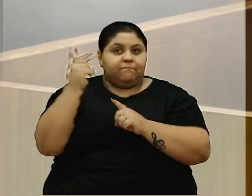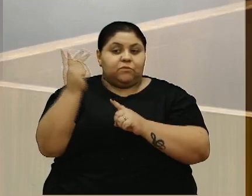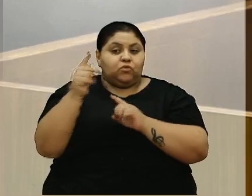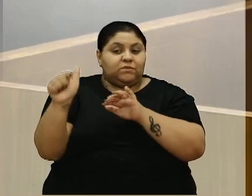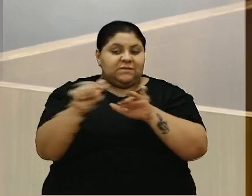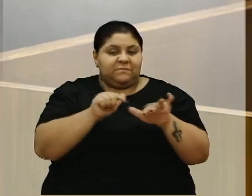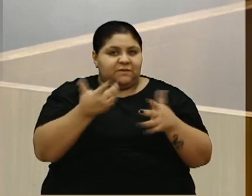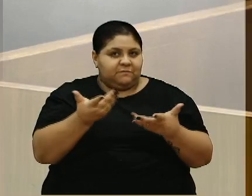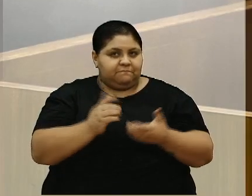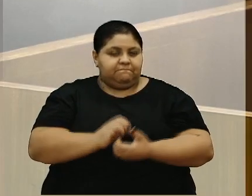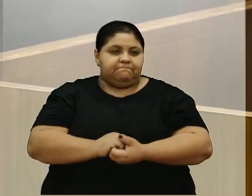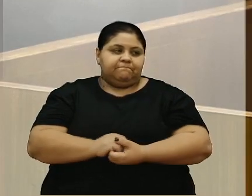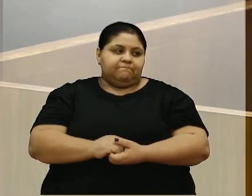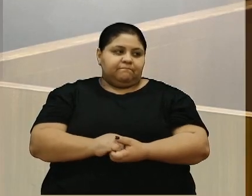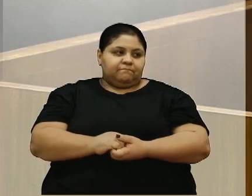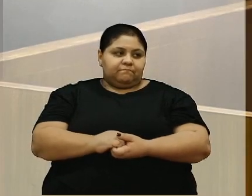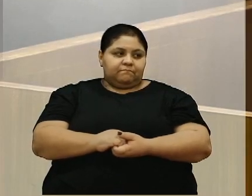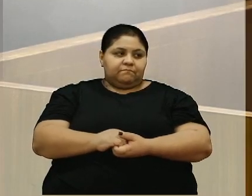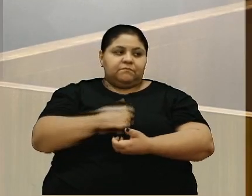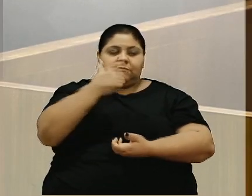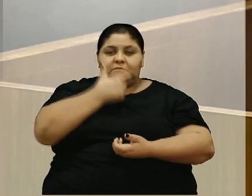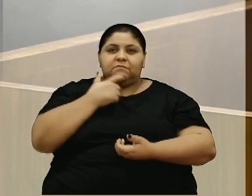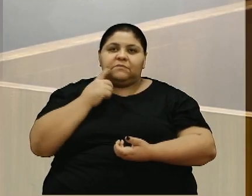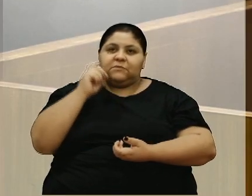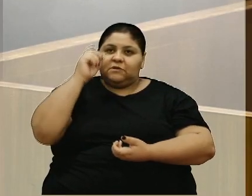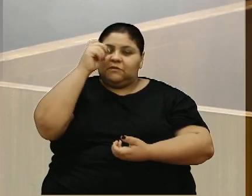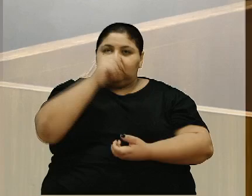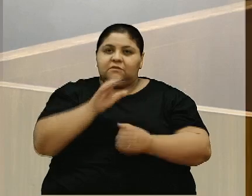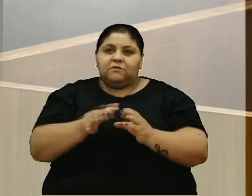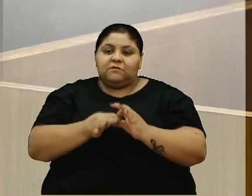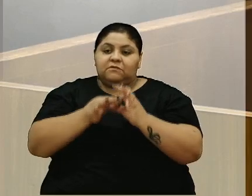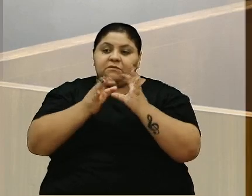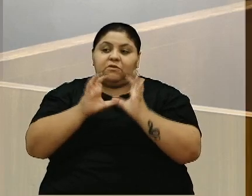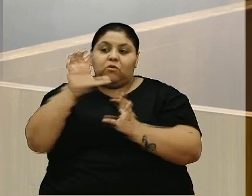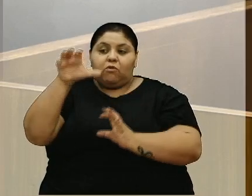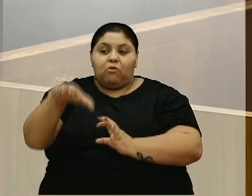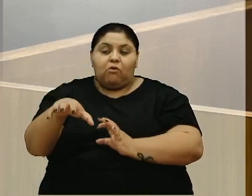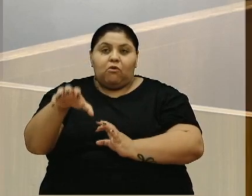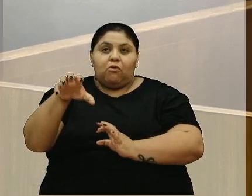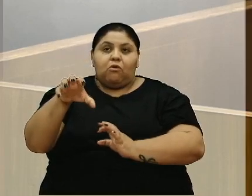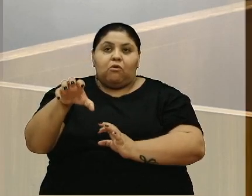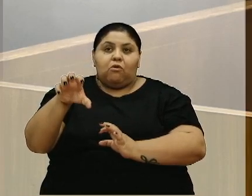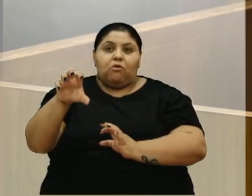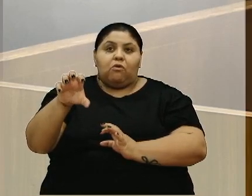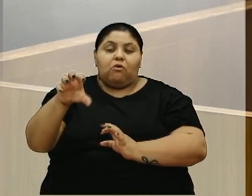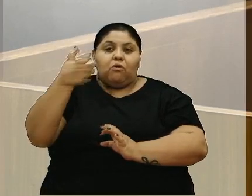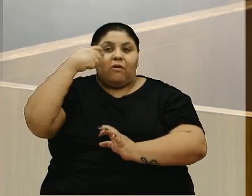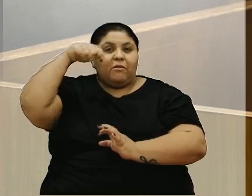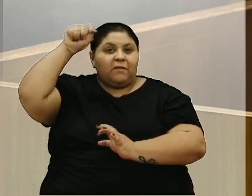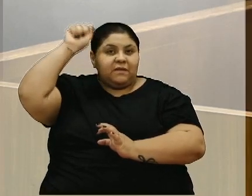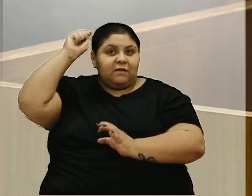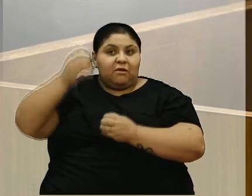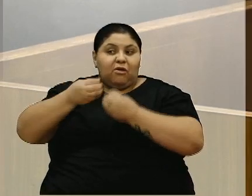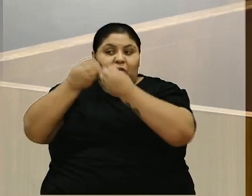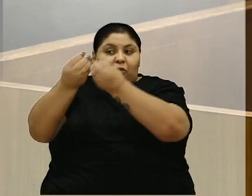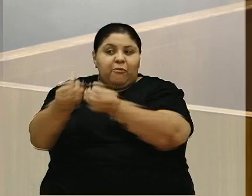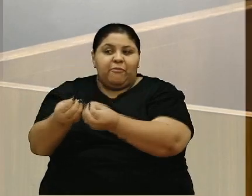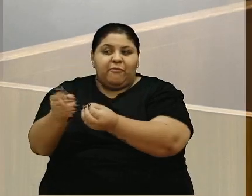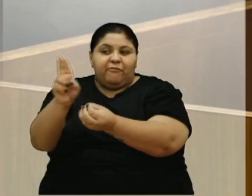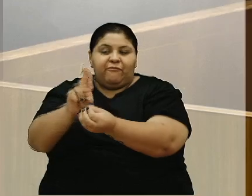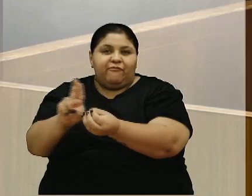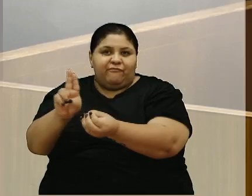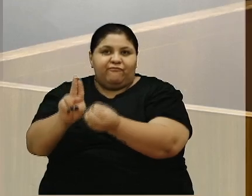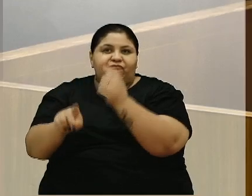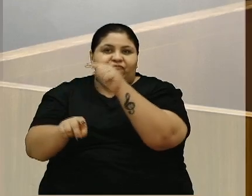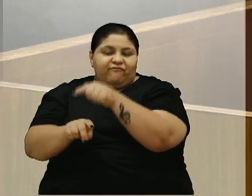semanas. Acho difícil desocuparmos o Campus 8 para ceder à universidade. No Campus